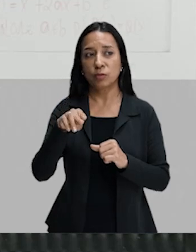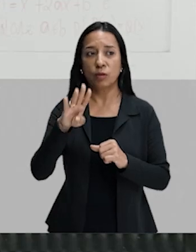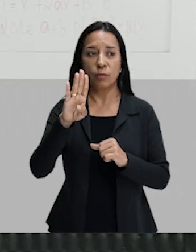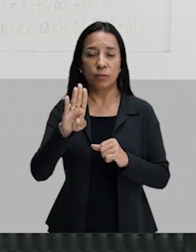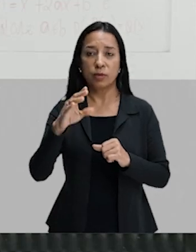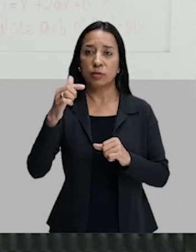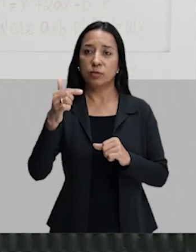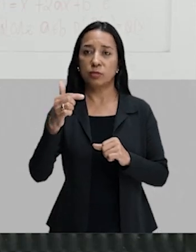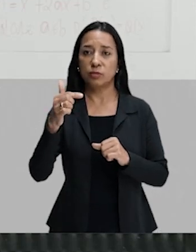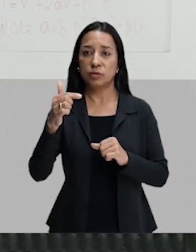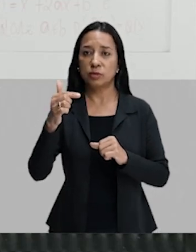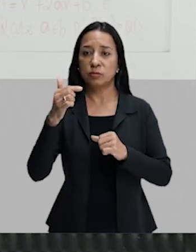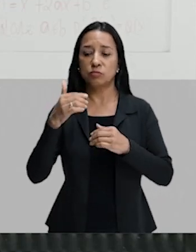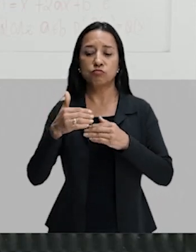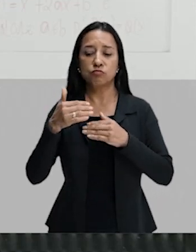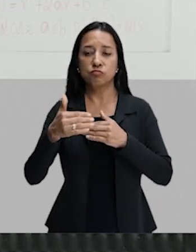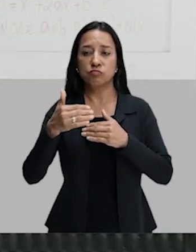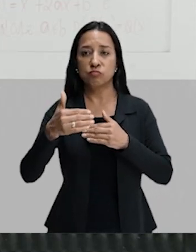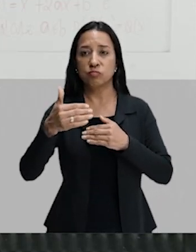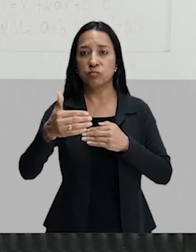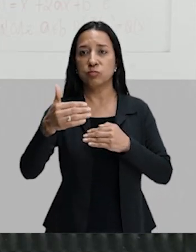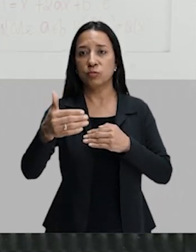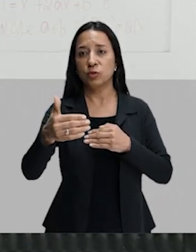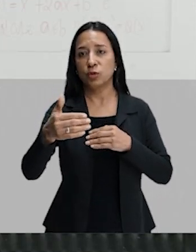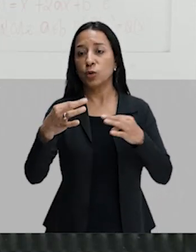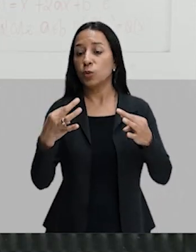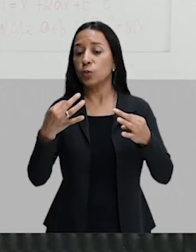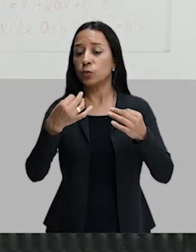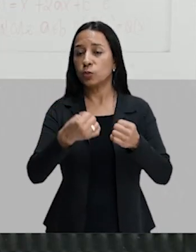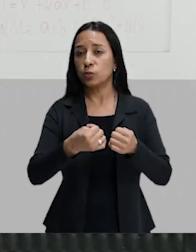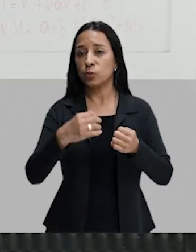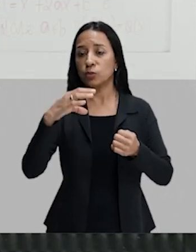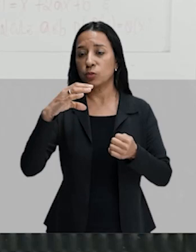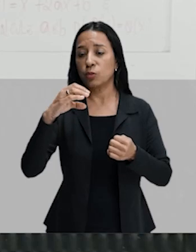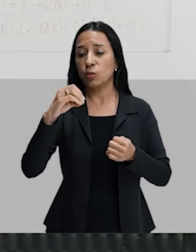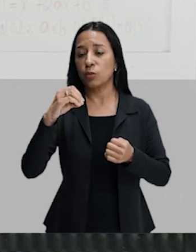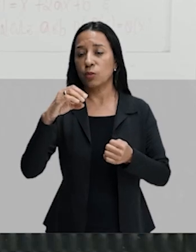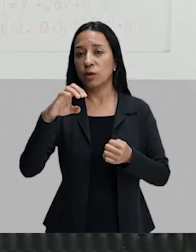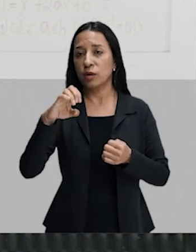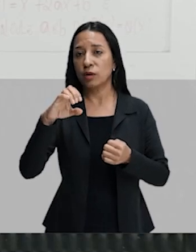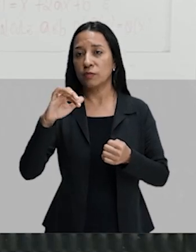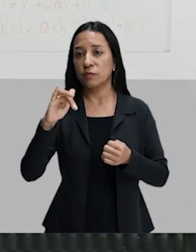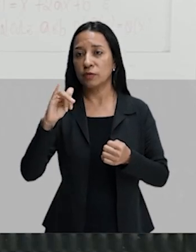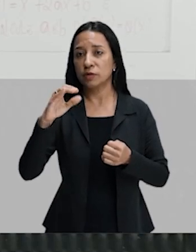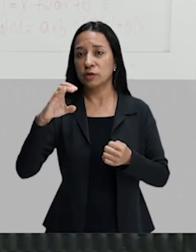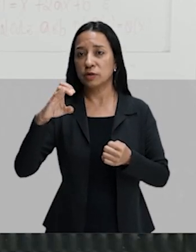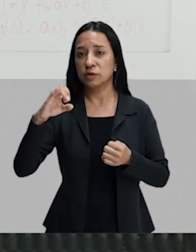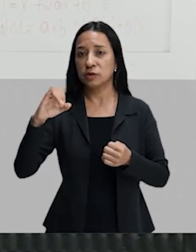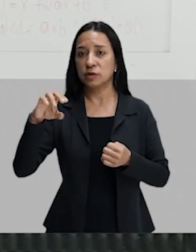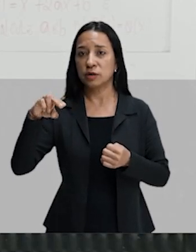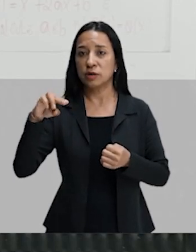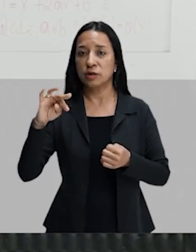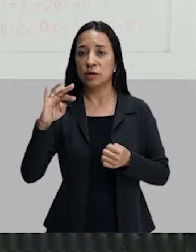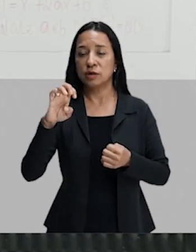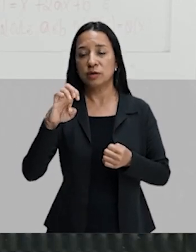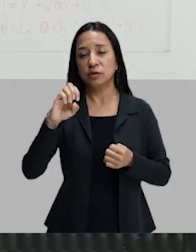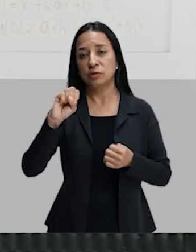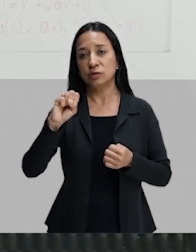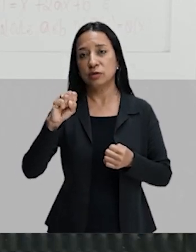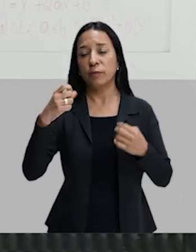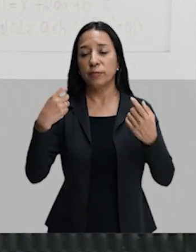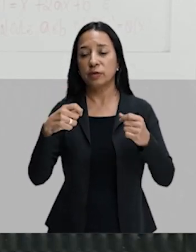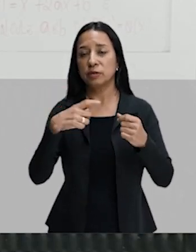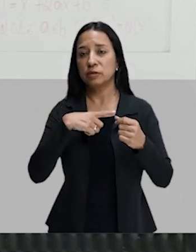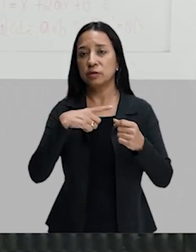assim sucessivamente. Todos os coeficientes devem ter a mesma, tem